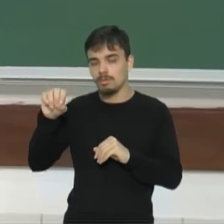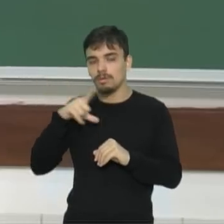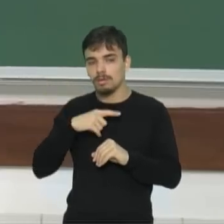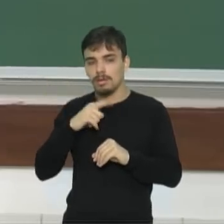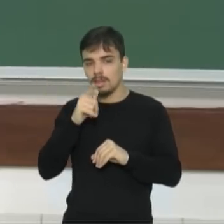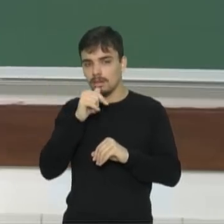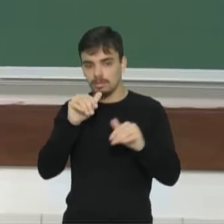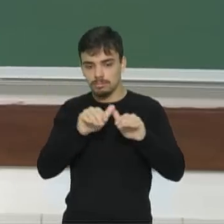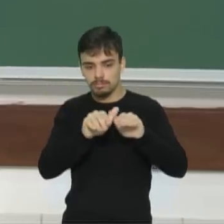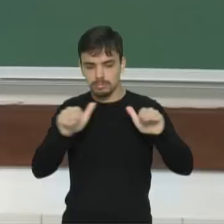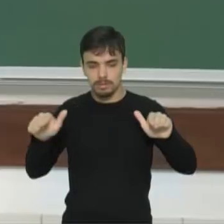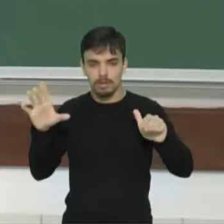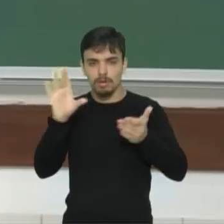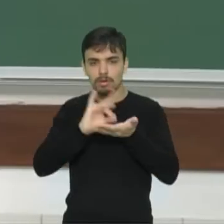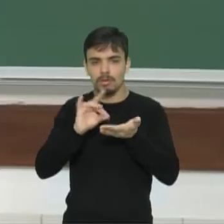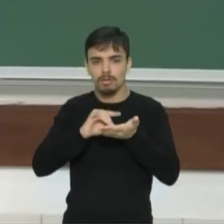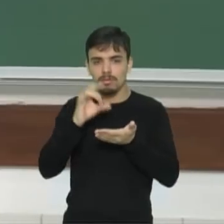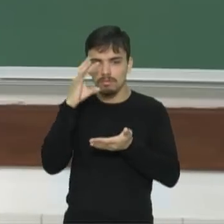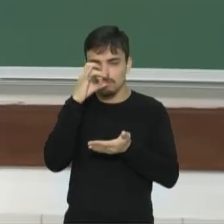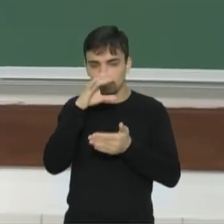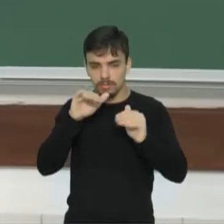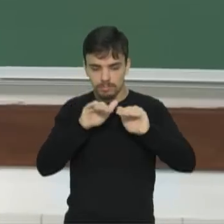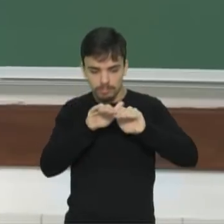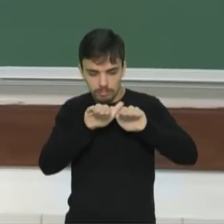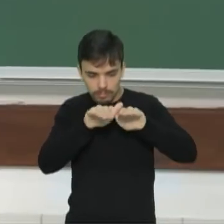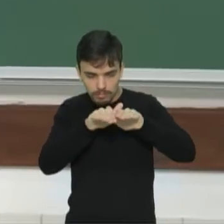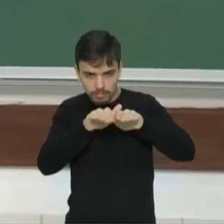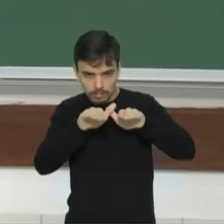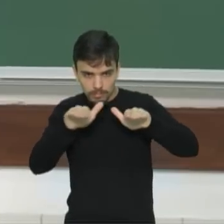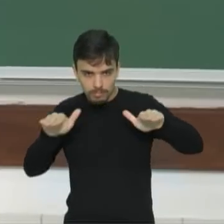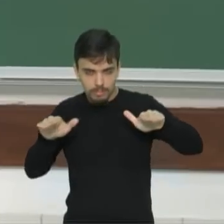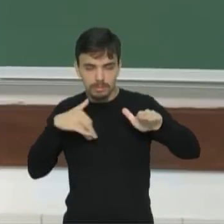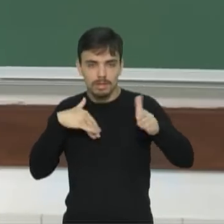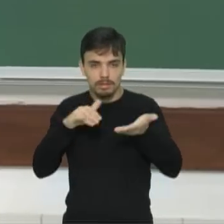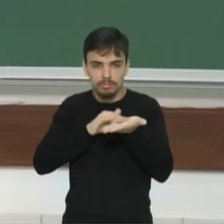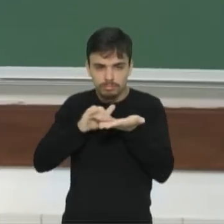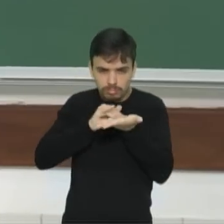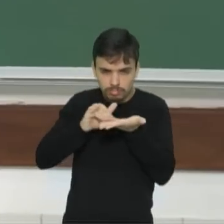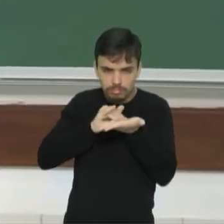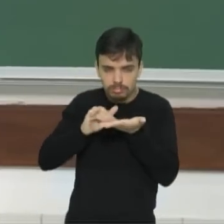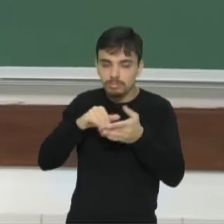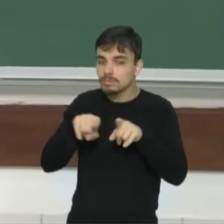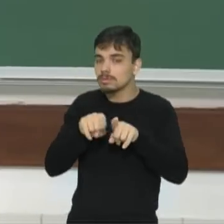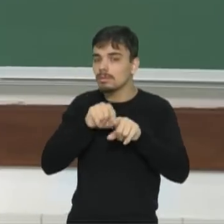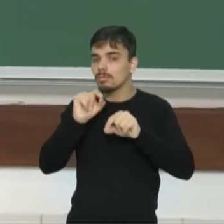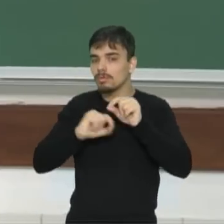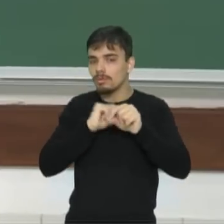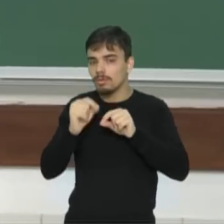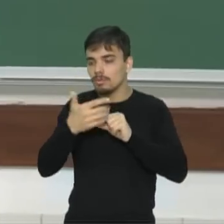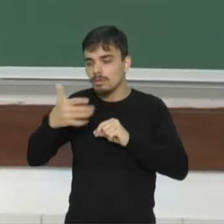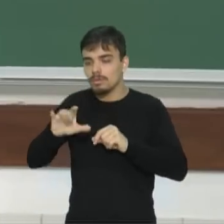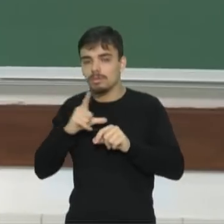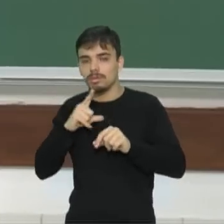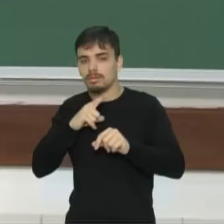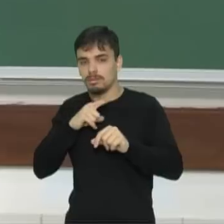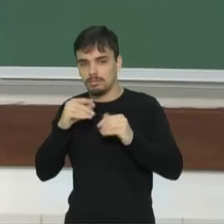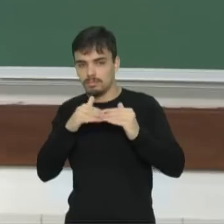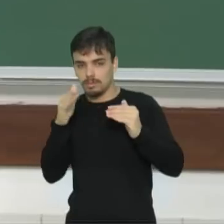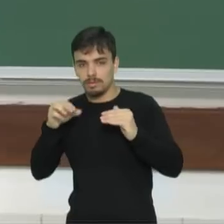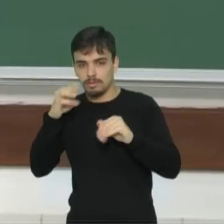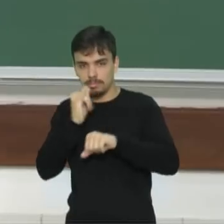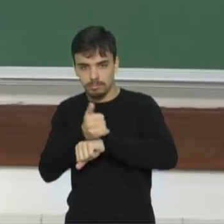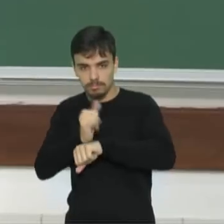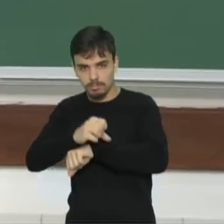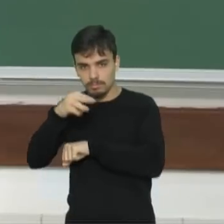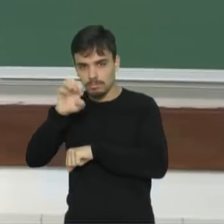colocado, ele fica perfeitamente reto. Depois esse vidro é polido. E em um dos lados eles colocam uma camada metálica,